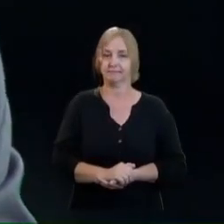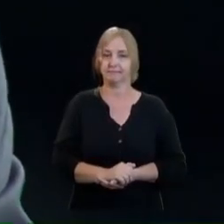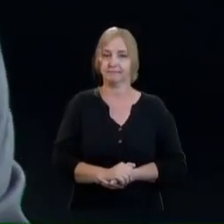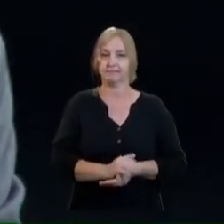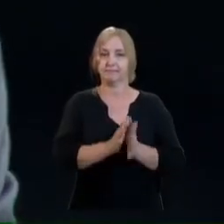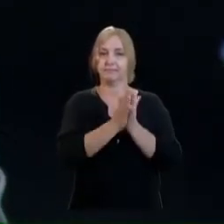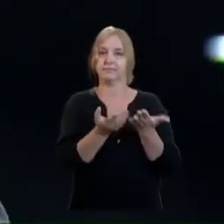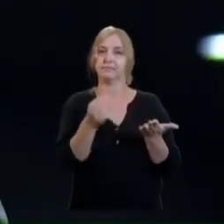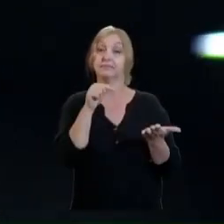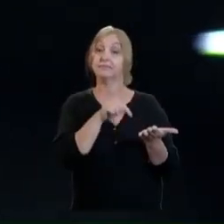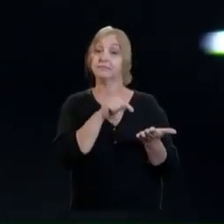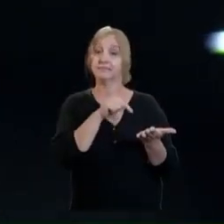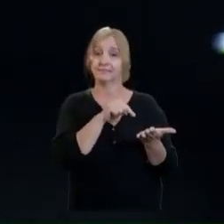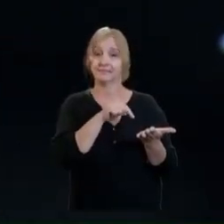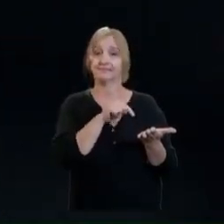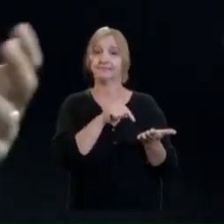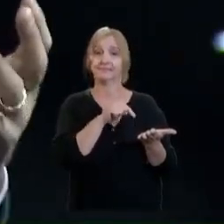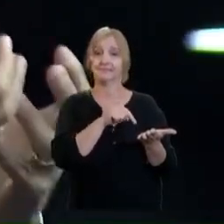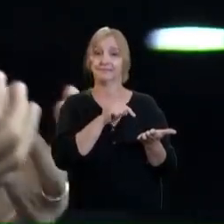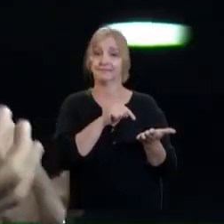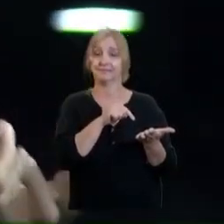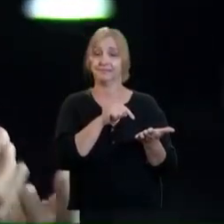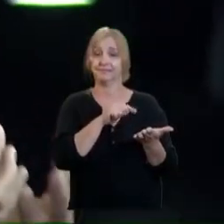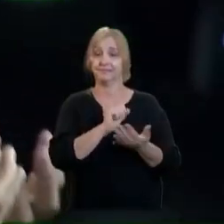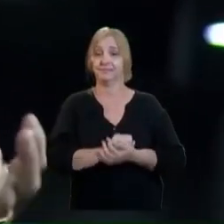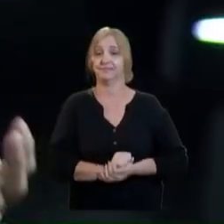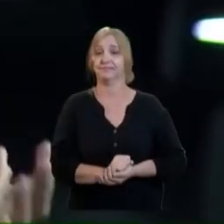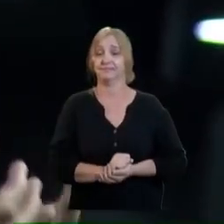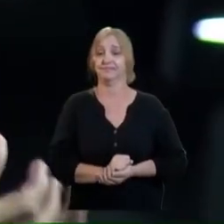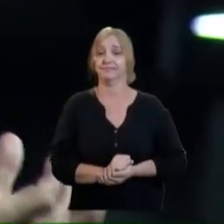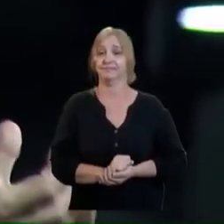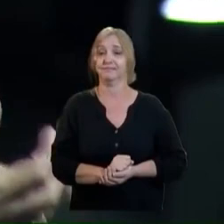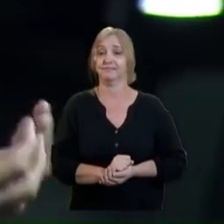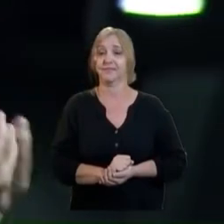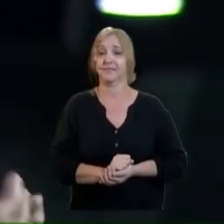Está escrito na palavra que a natureza